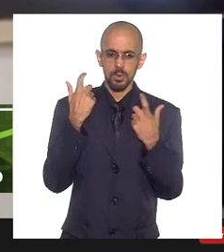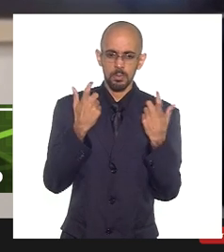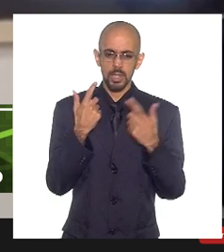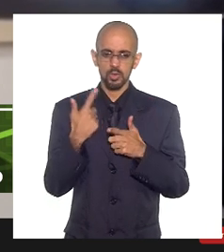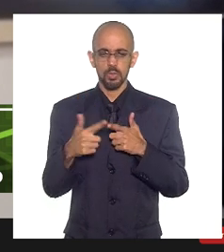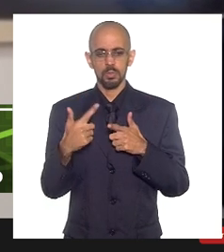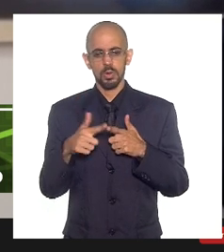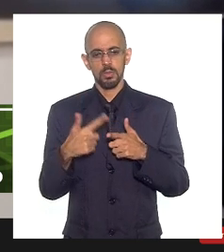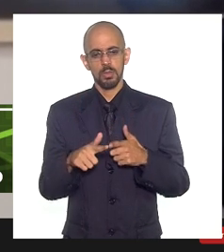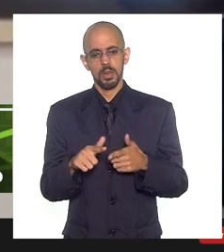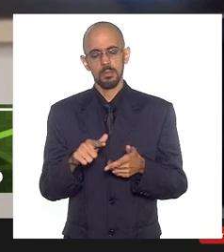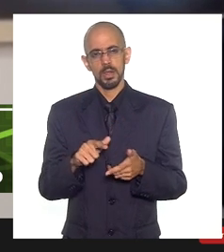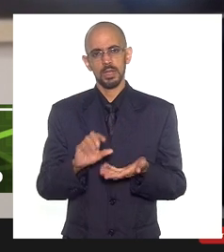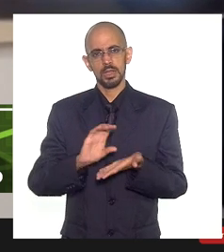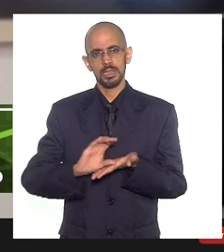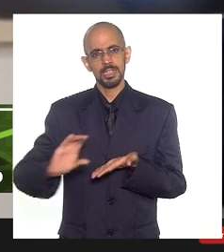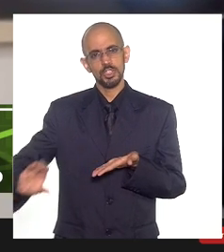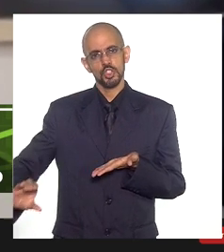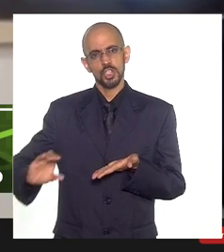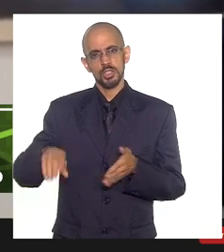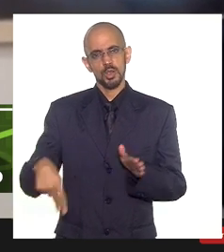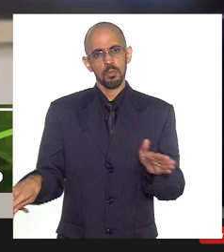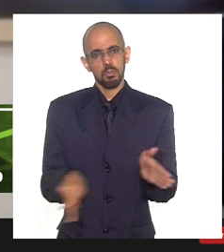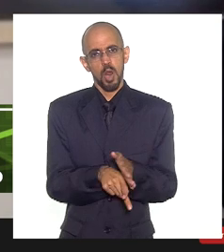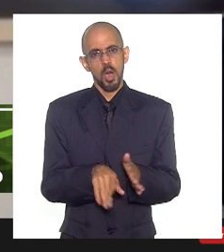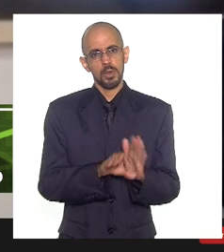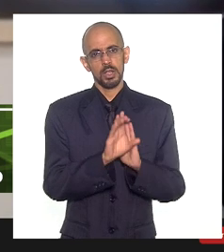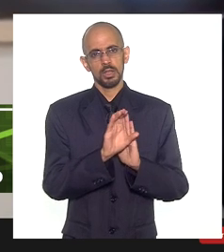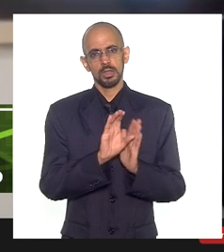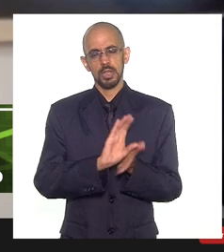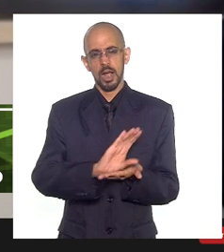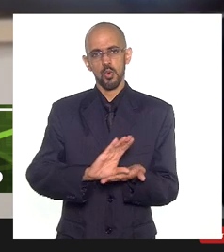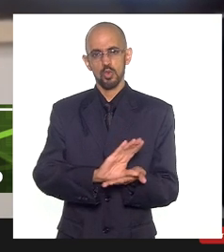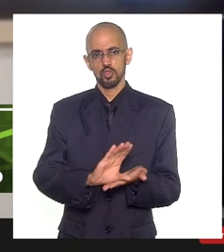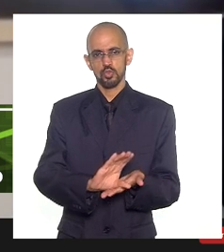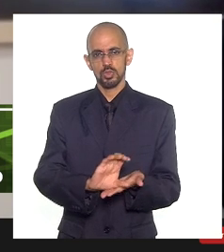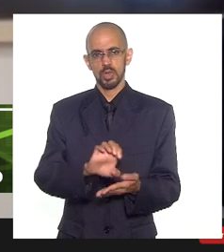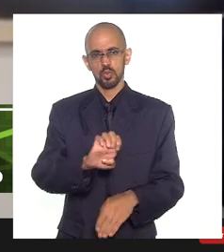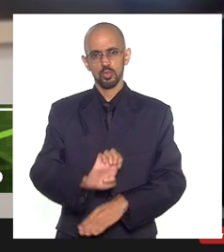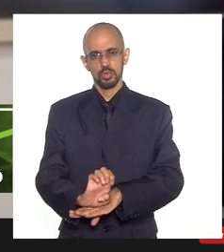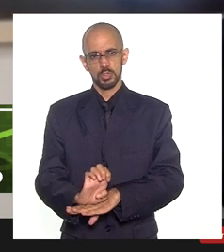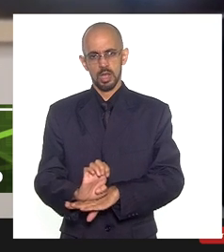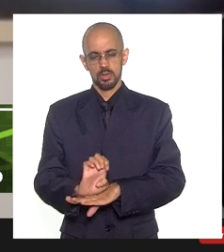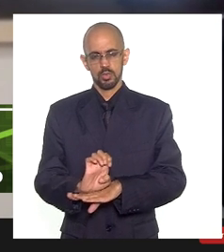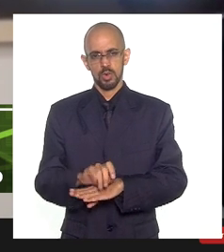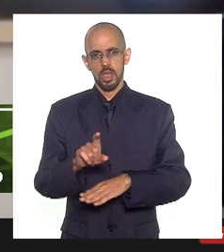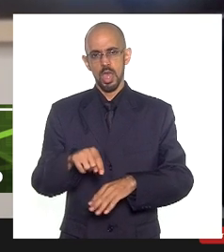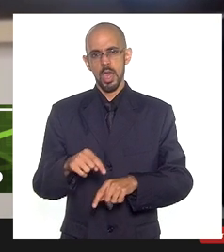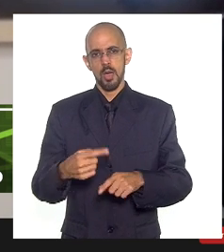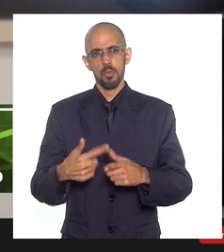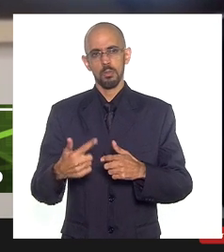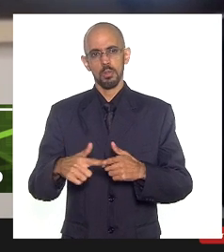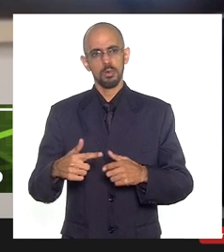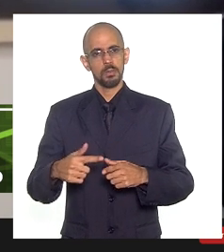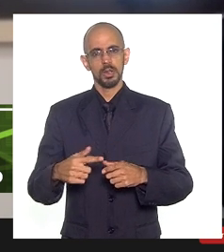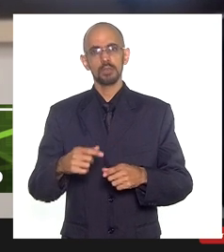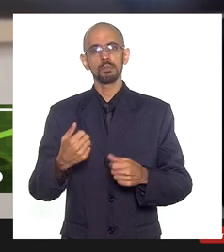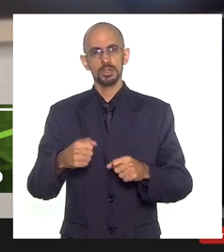problema da destinação constitucional. Eu acredito, acompanhando aqui a fala dos deputados, que isso é uma questão de negociação que